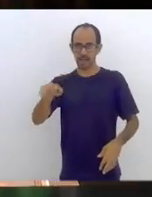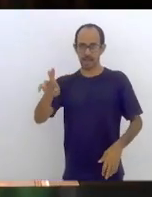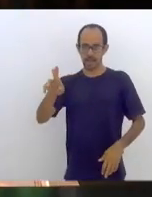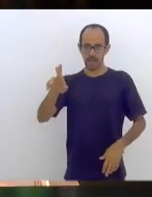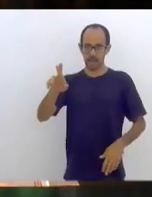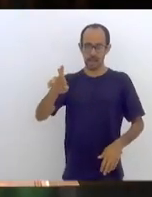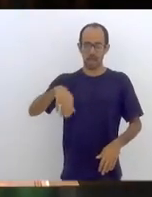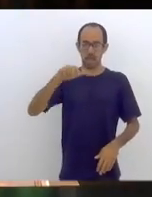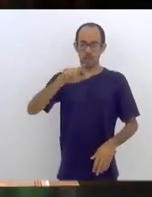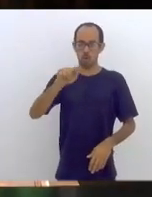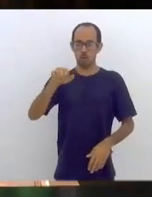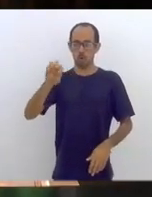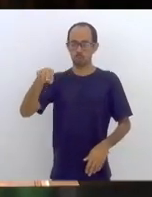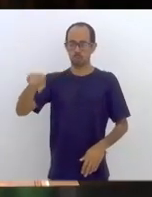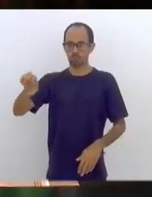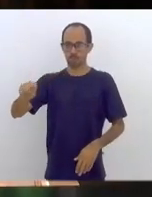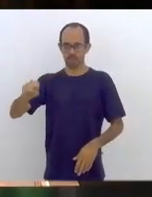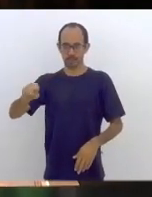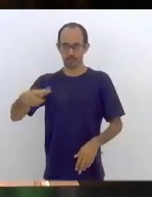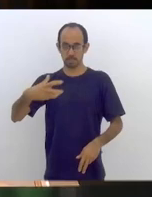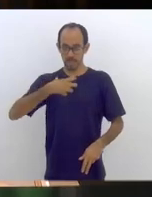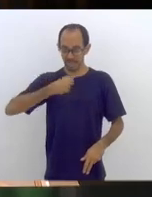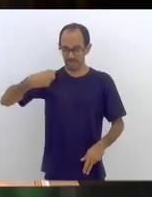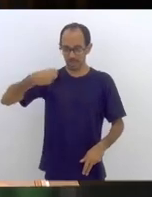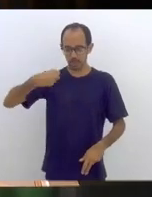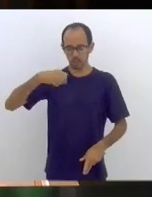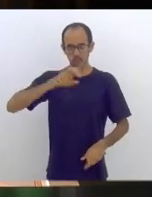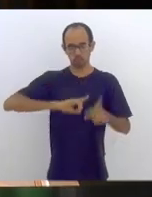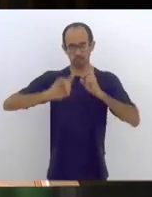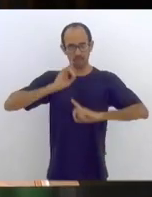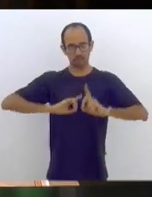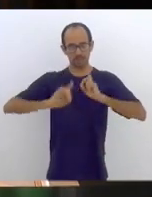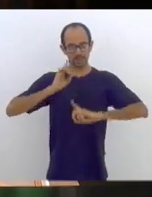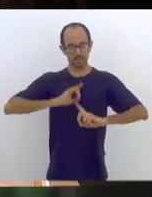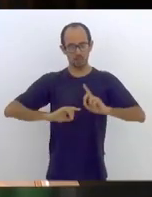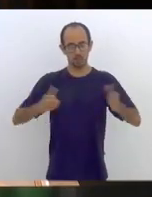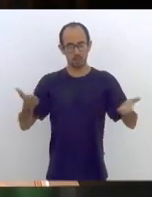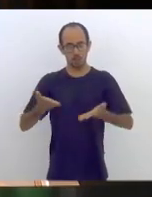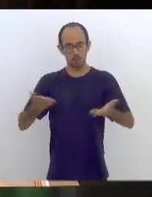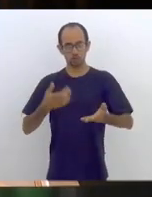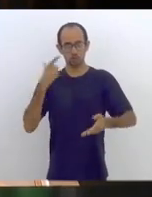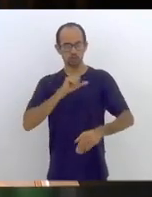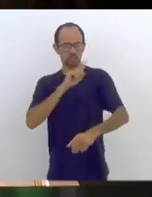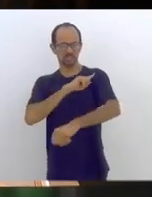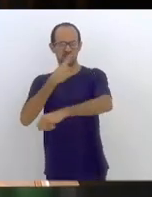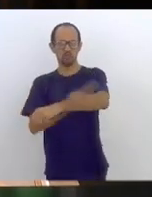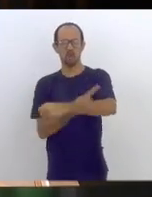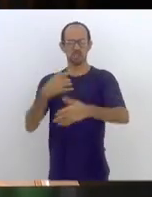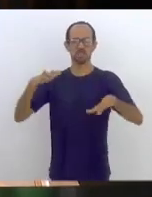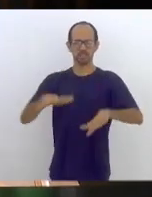me resgatou de uma depressão para hoje eu ser essa potência